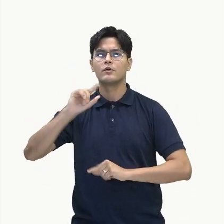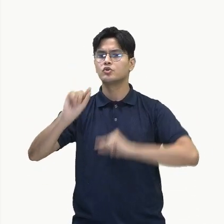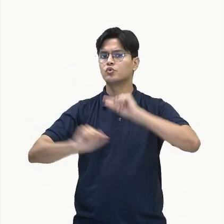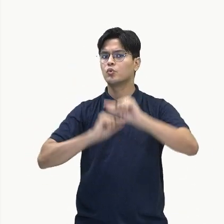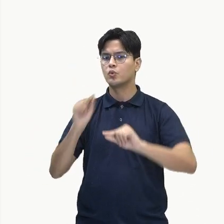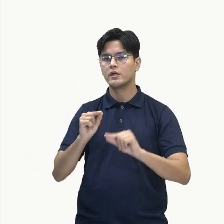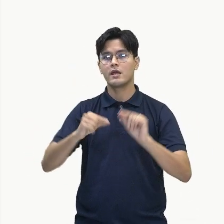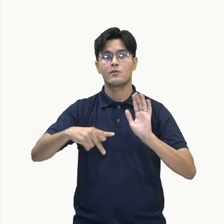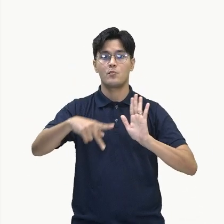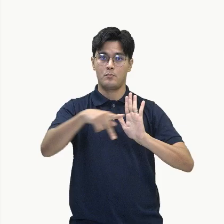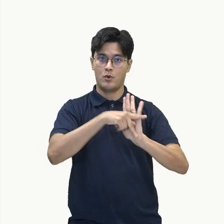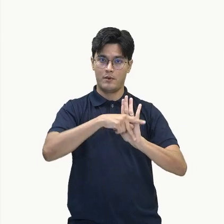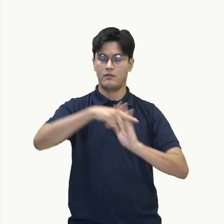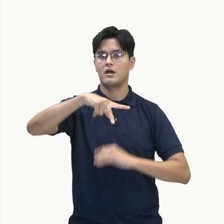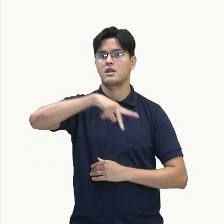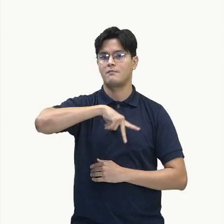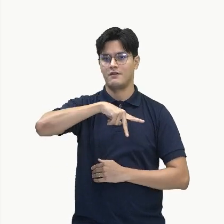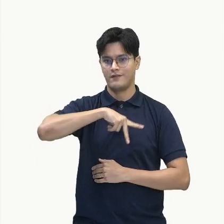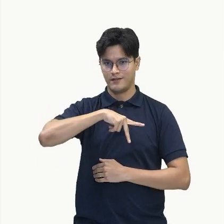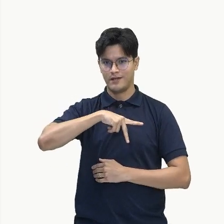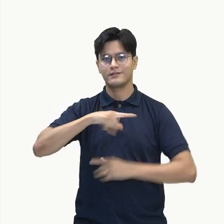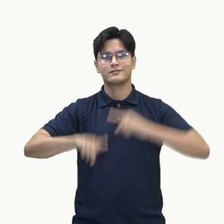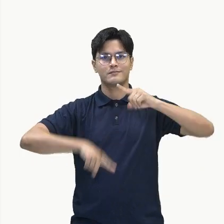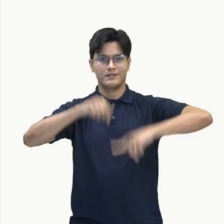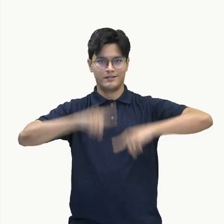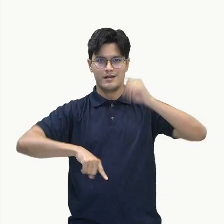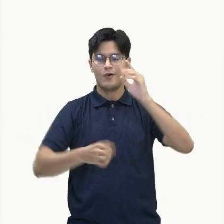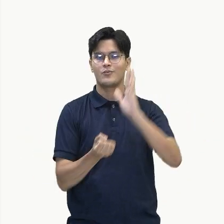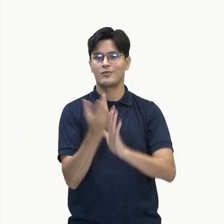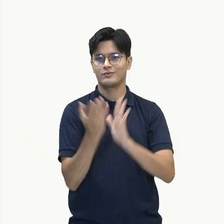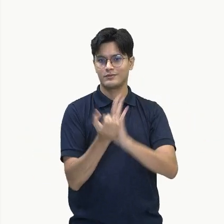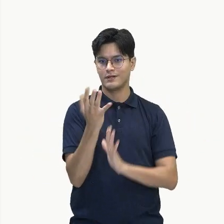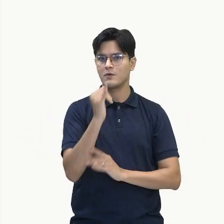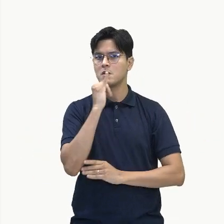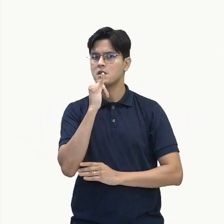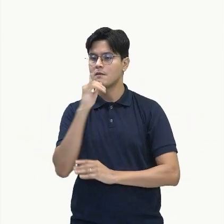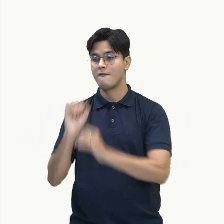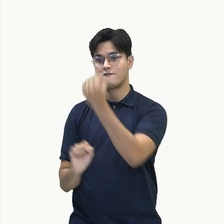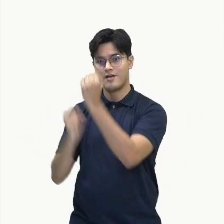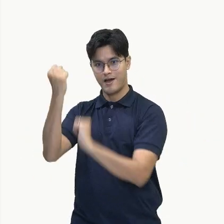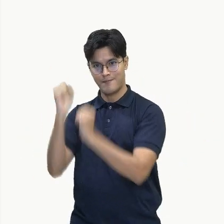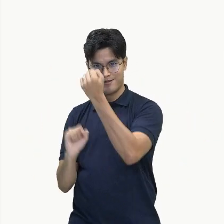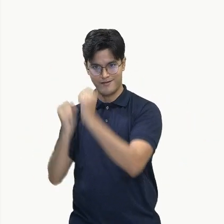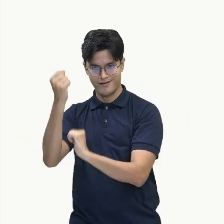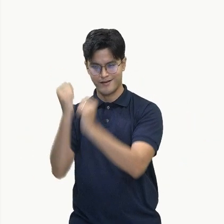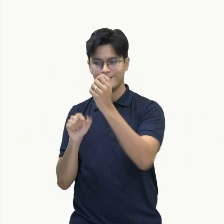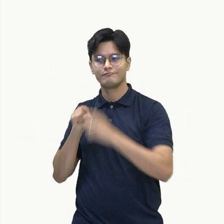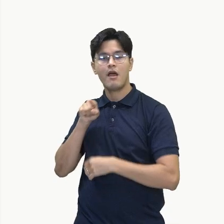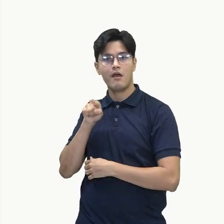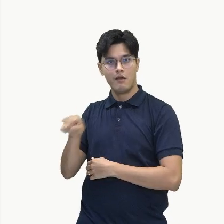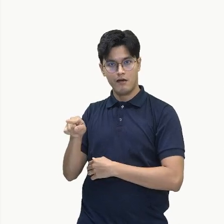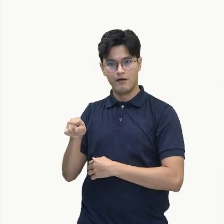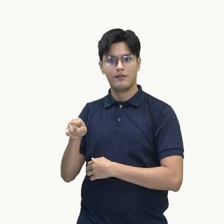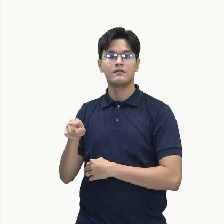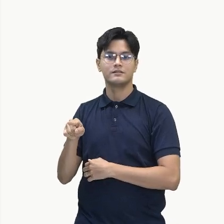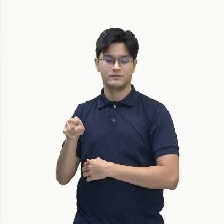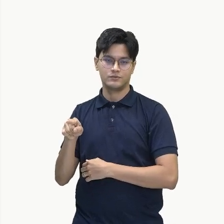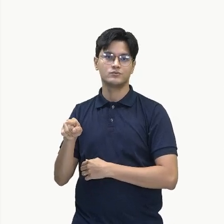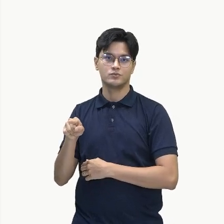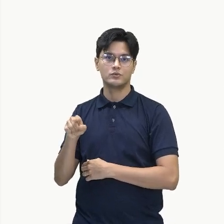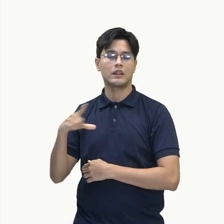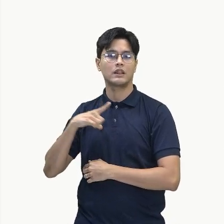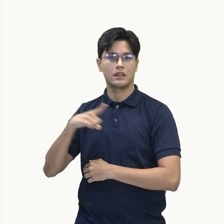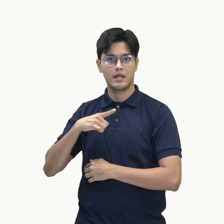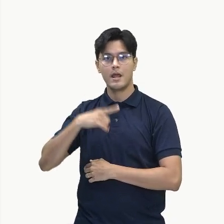propriedade privada dos meios de produção. Ou seja, as fábricas, por exemplo, elas têm ali, né,